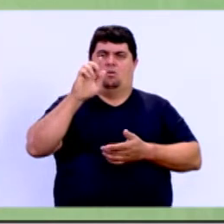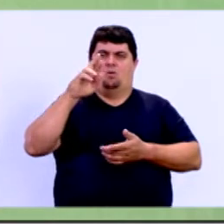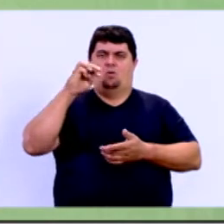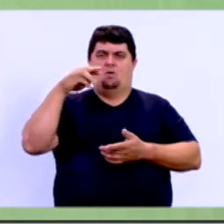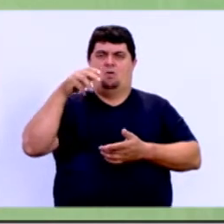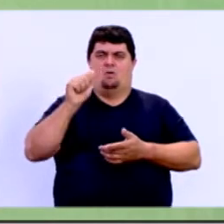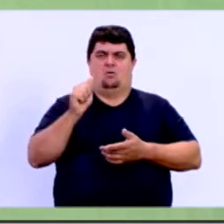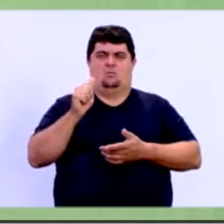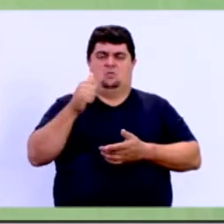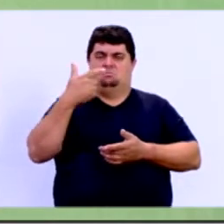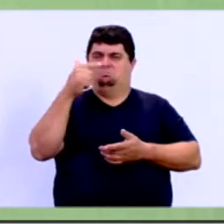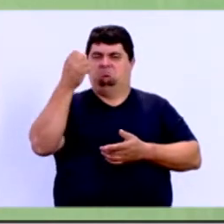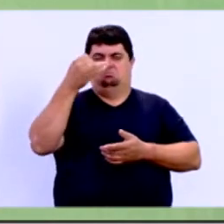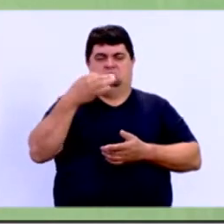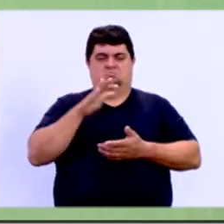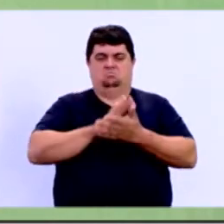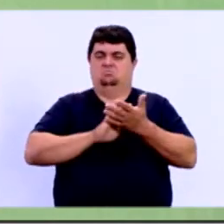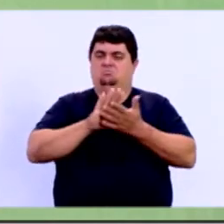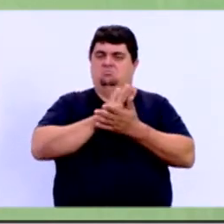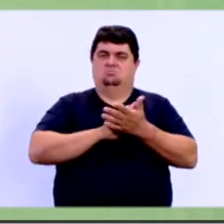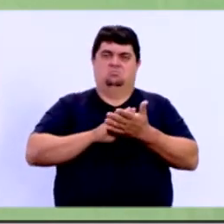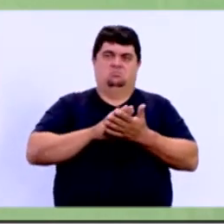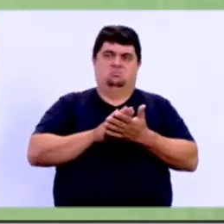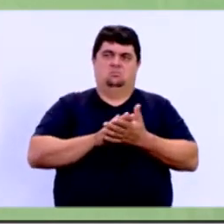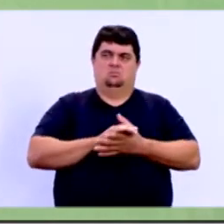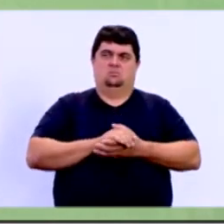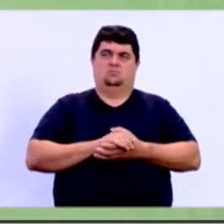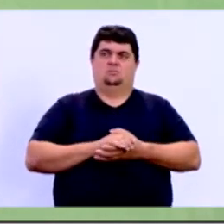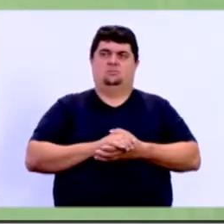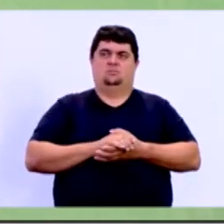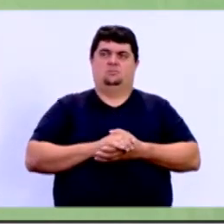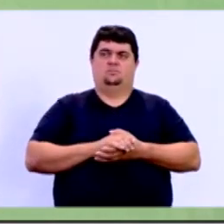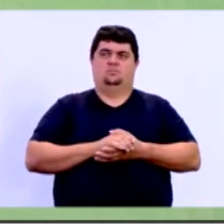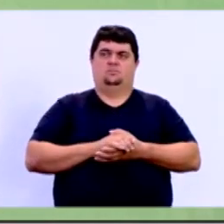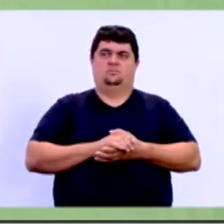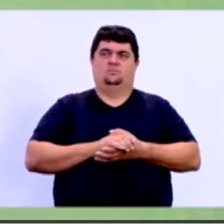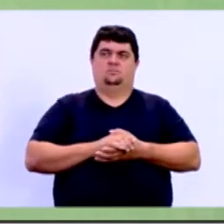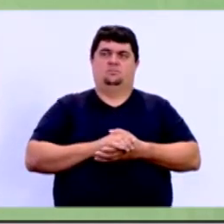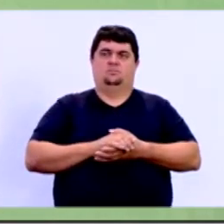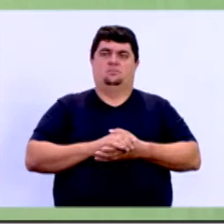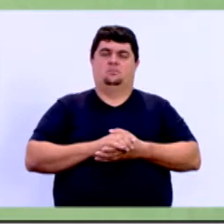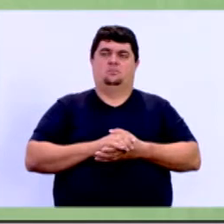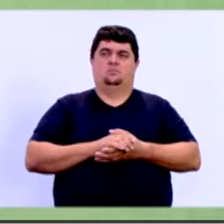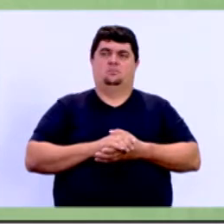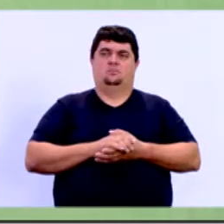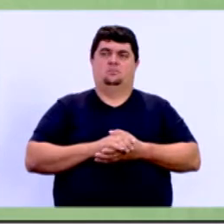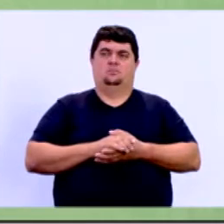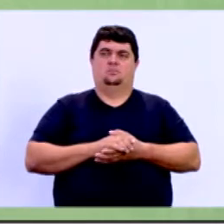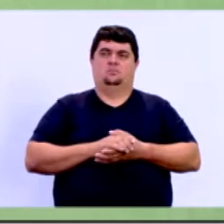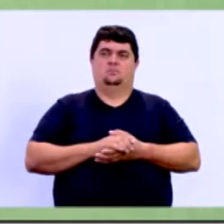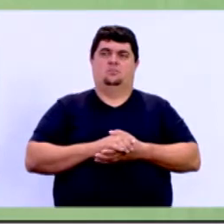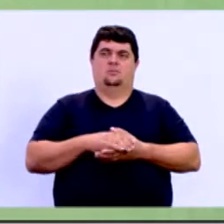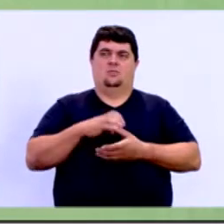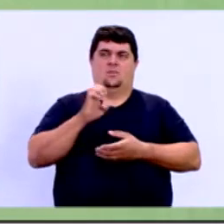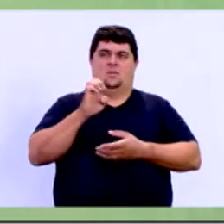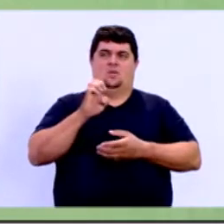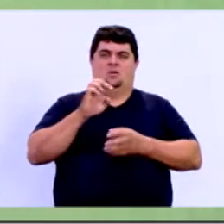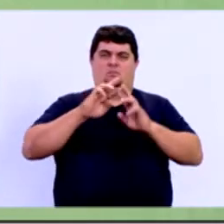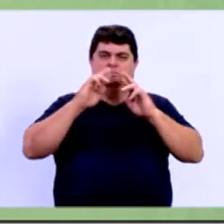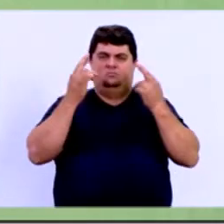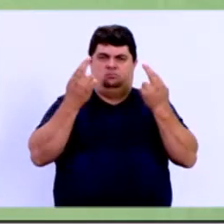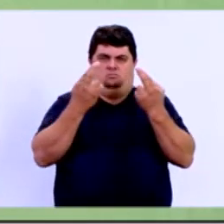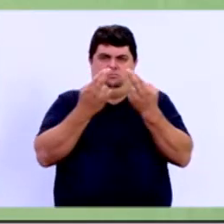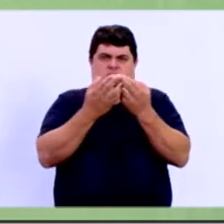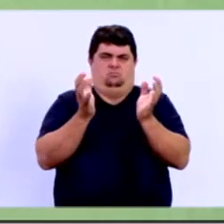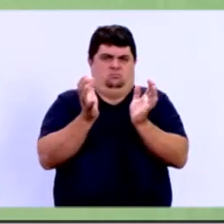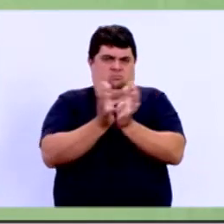organograma. Também não falei nada de organograma, né? Vamos pular para E, reunião